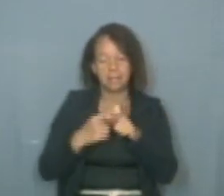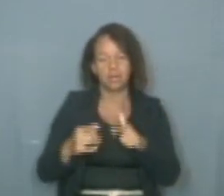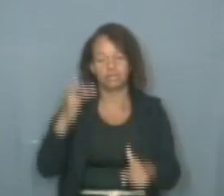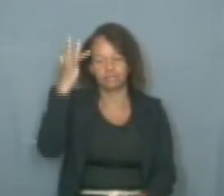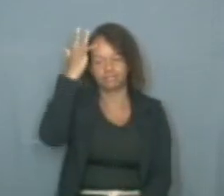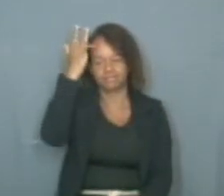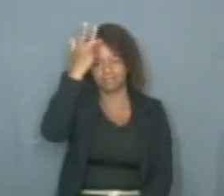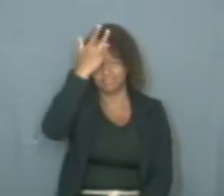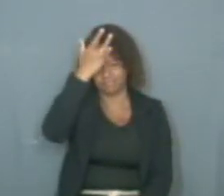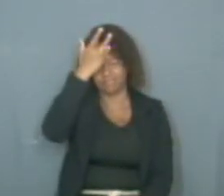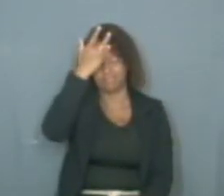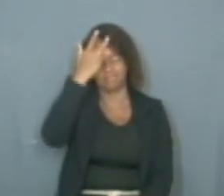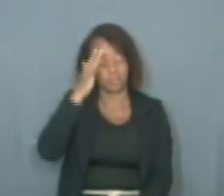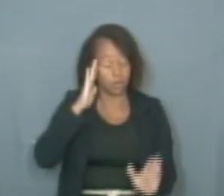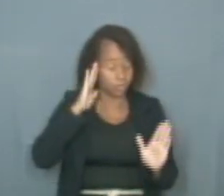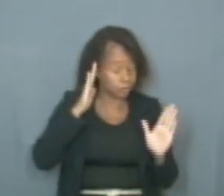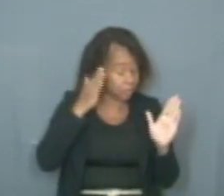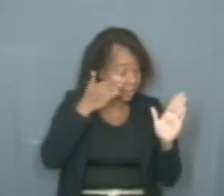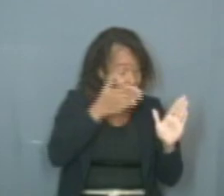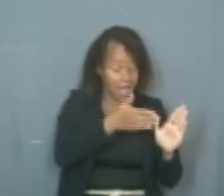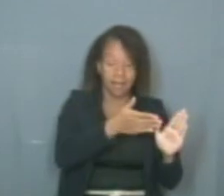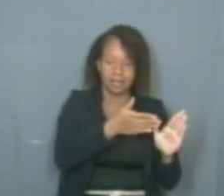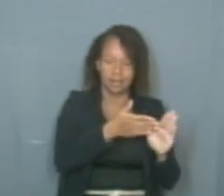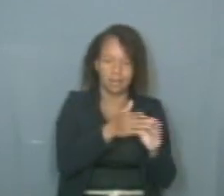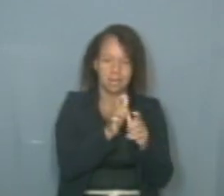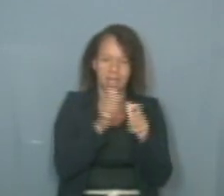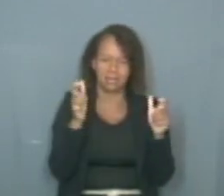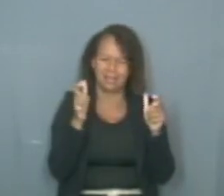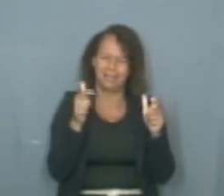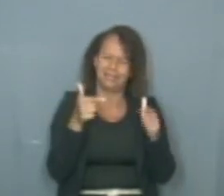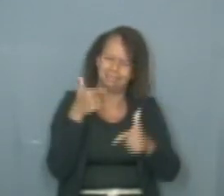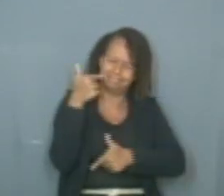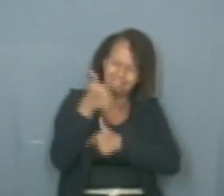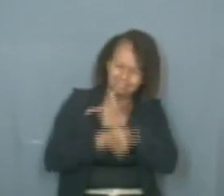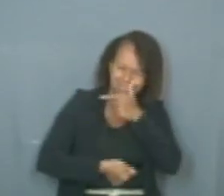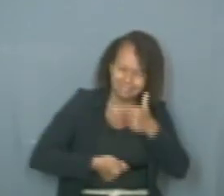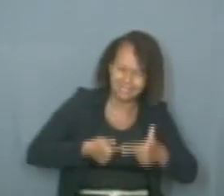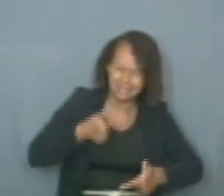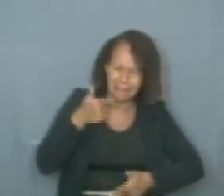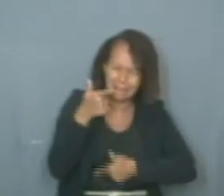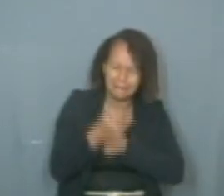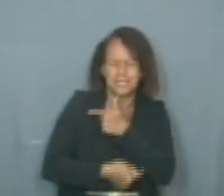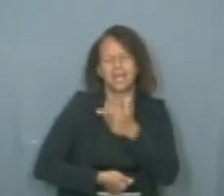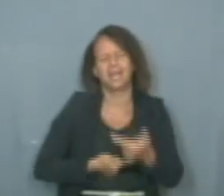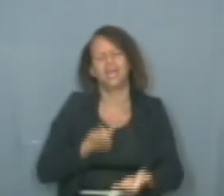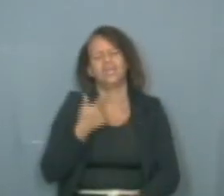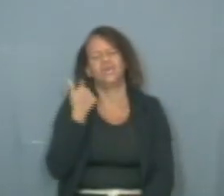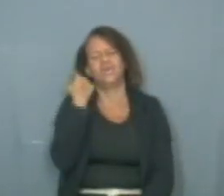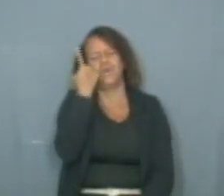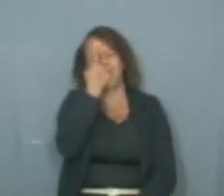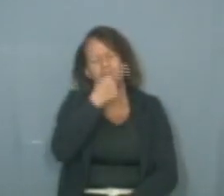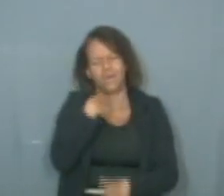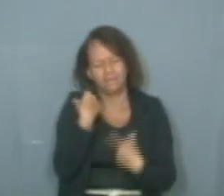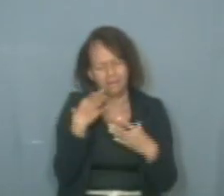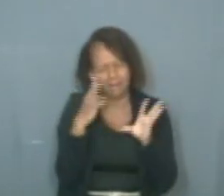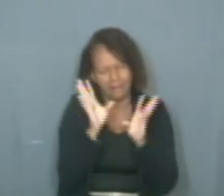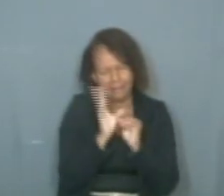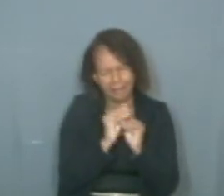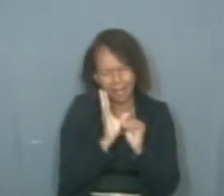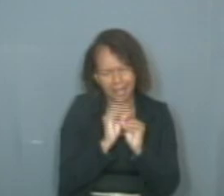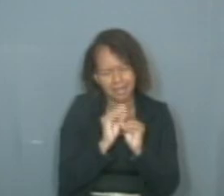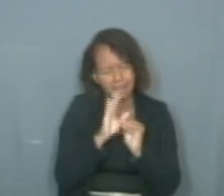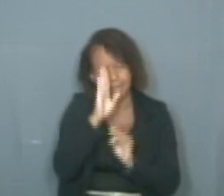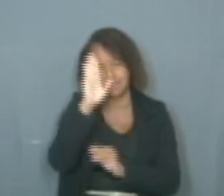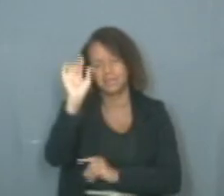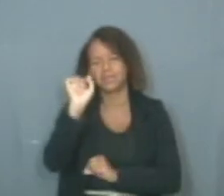tem relação direta com as grandes jornadas, com as horas extras e,